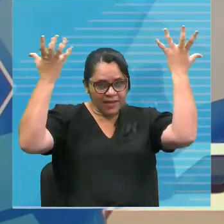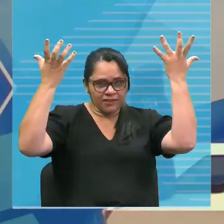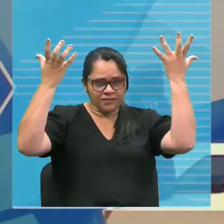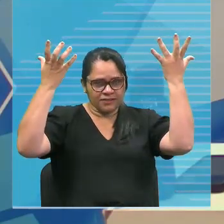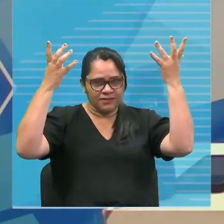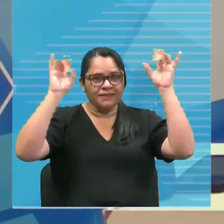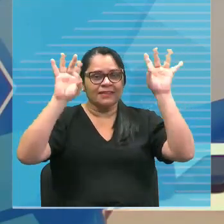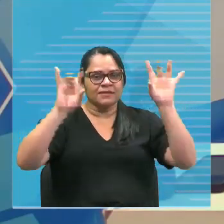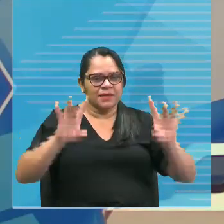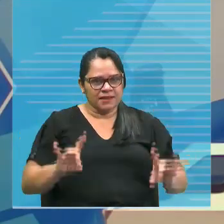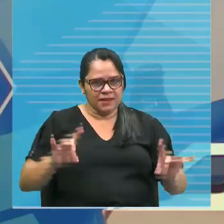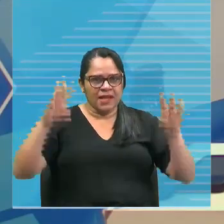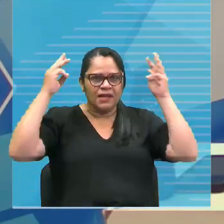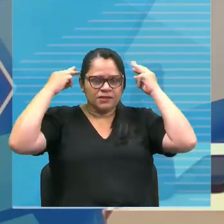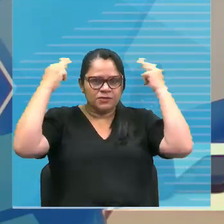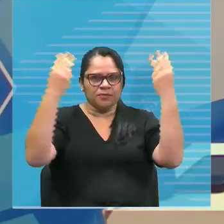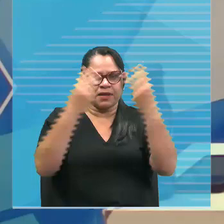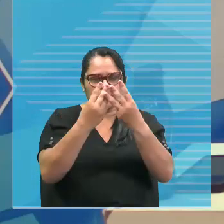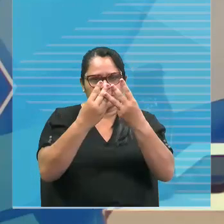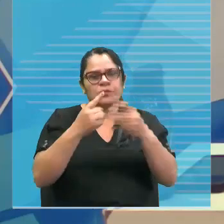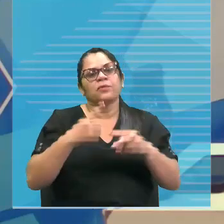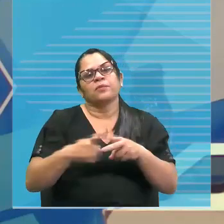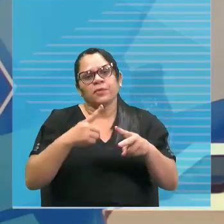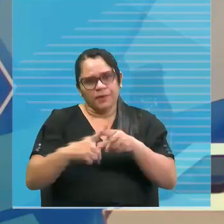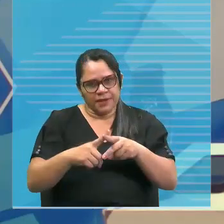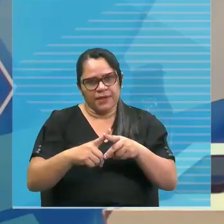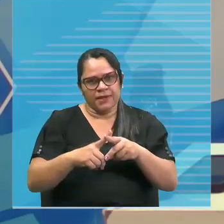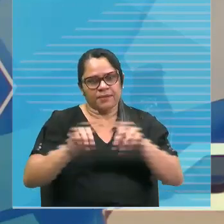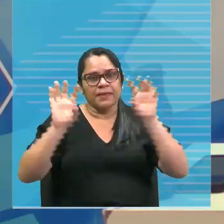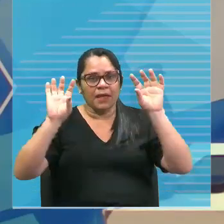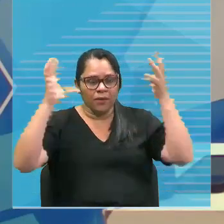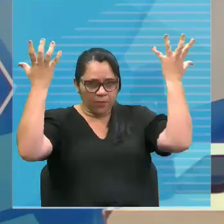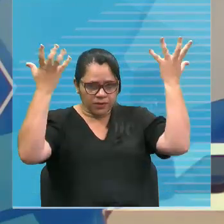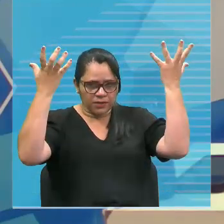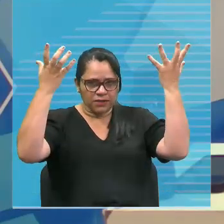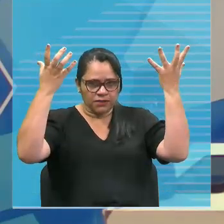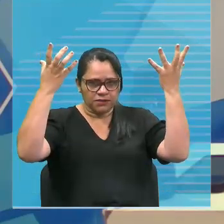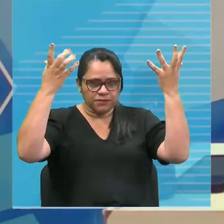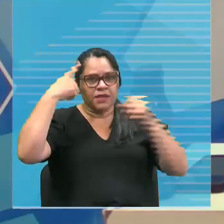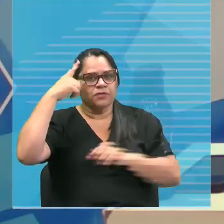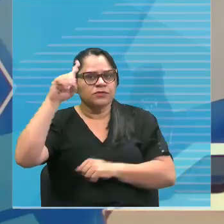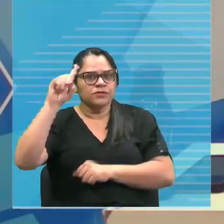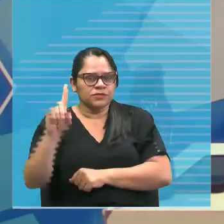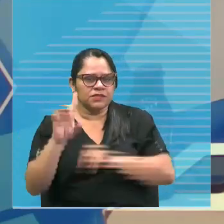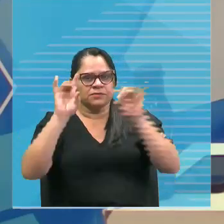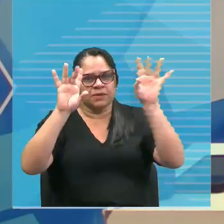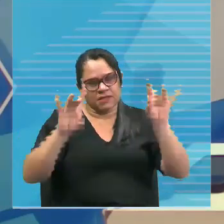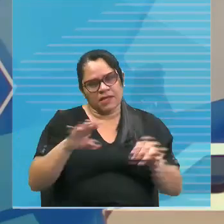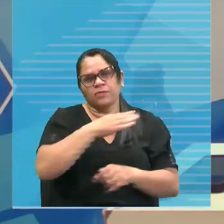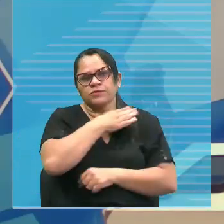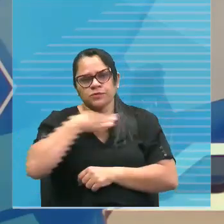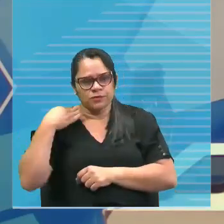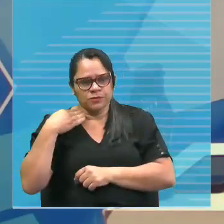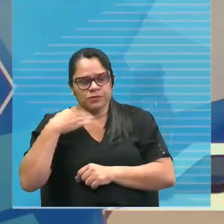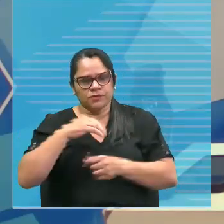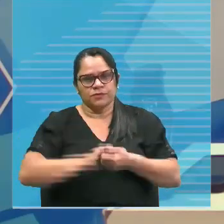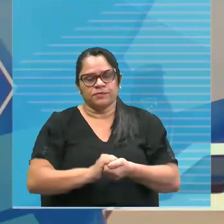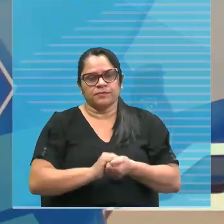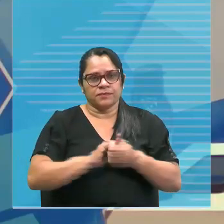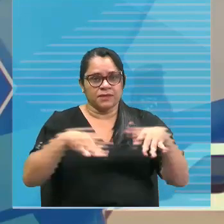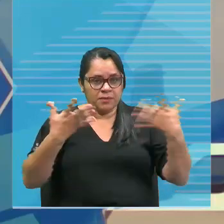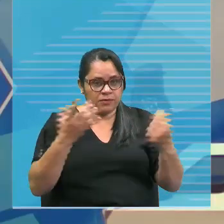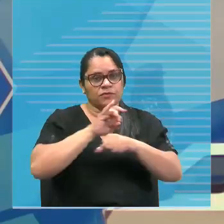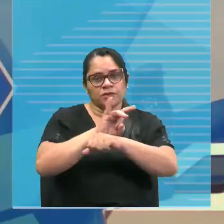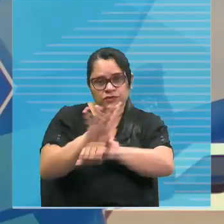porque ele celebram Dia dos Mortos Dia de los mortos e aí fiz a sugestão depois